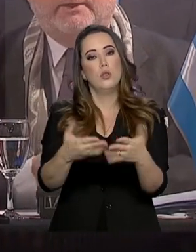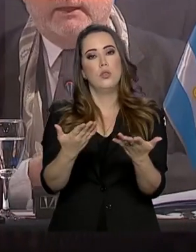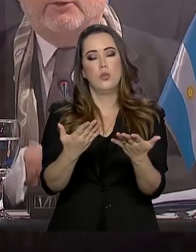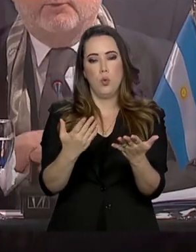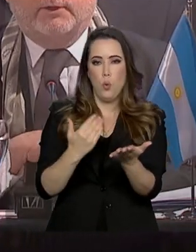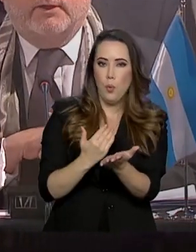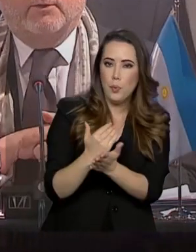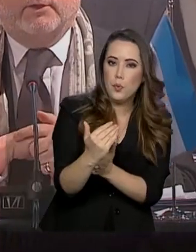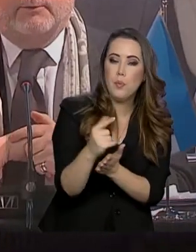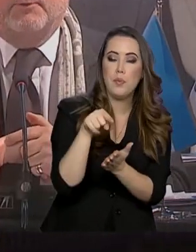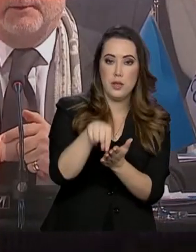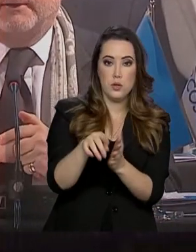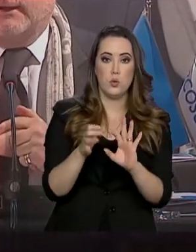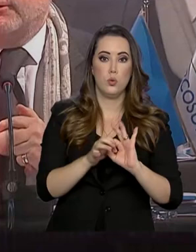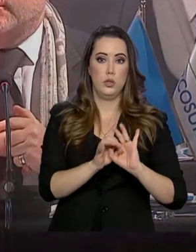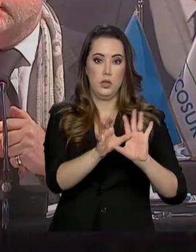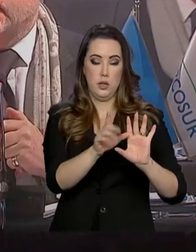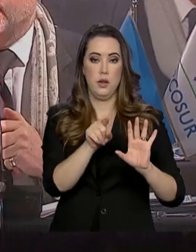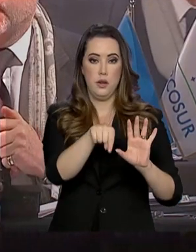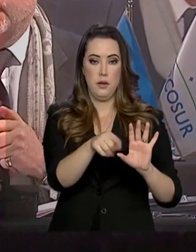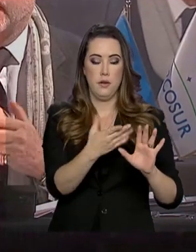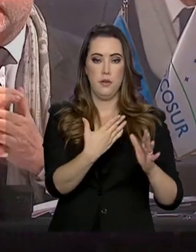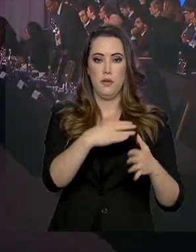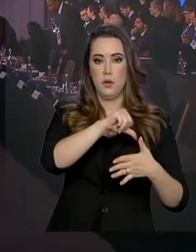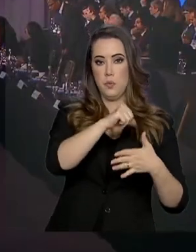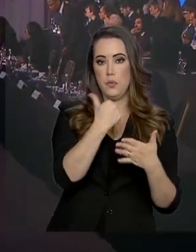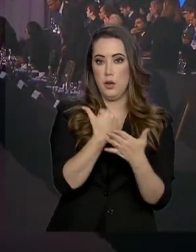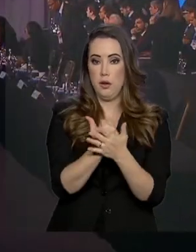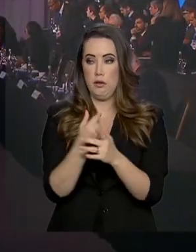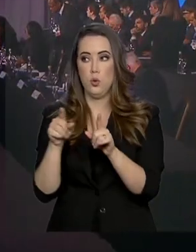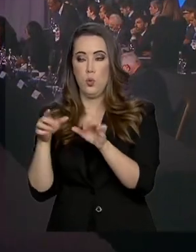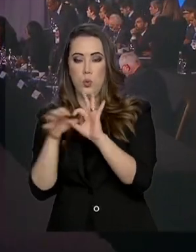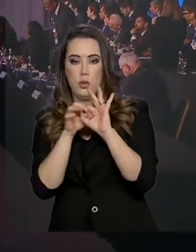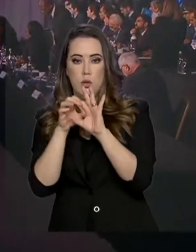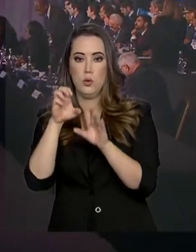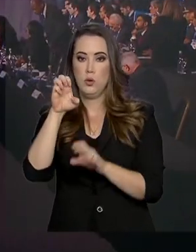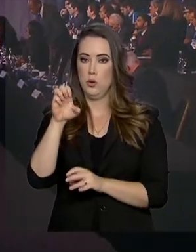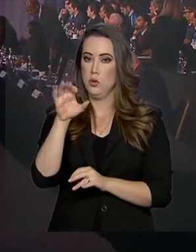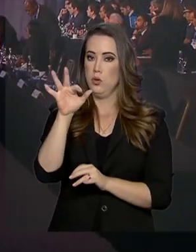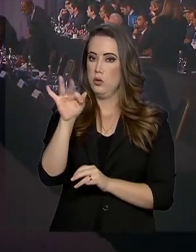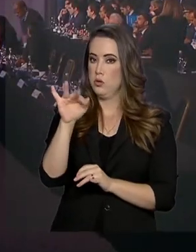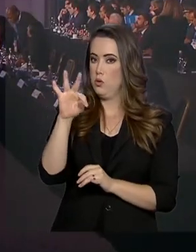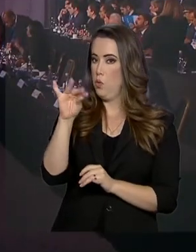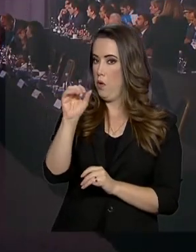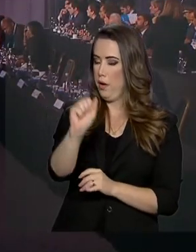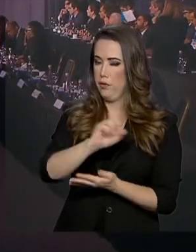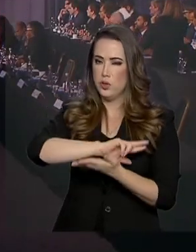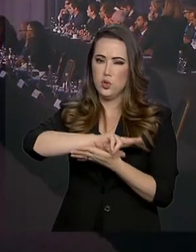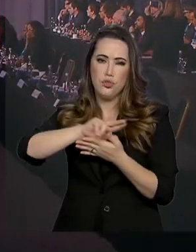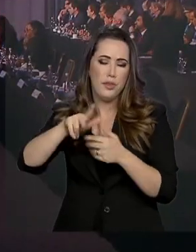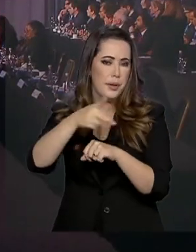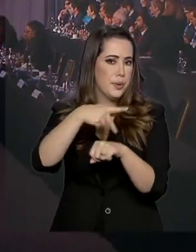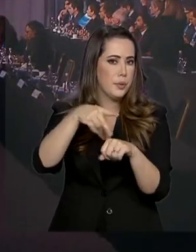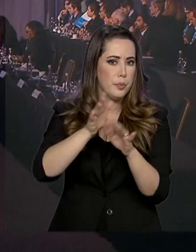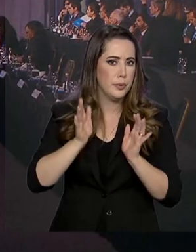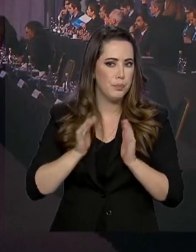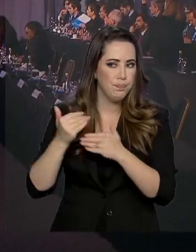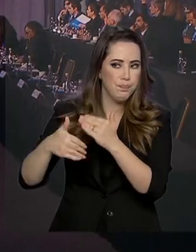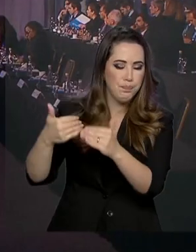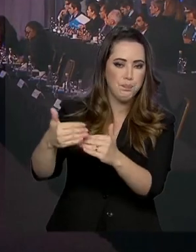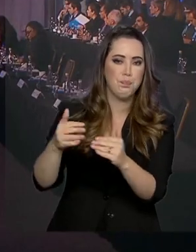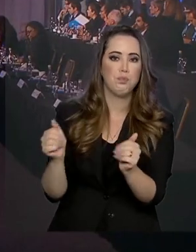Mercosul e a Associação Europeia de Livre Comércio, EFTA, bloco integrado por Suíça, Noruega, Islândia e